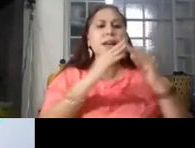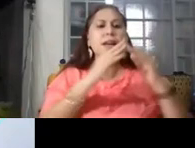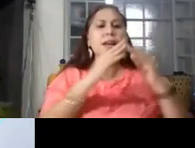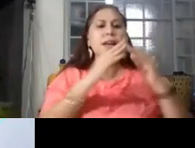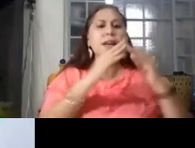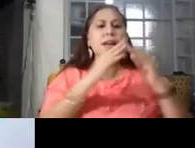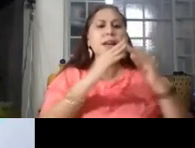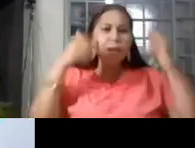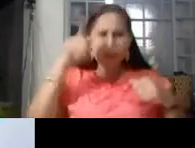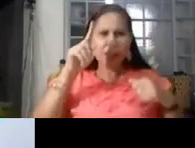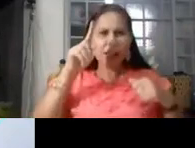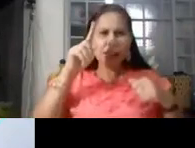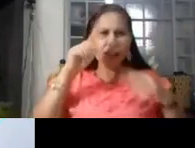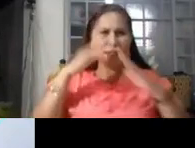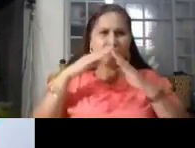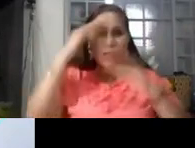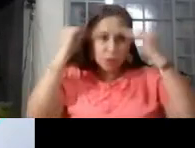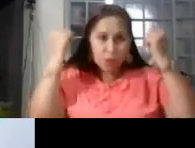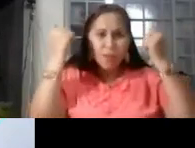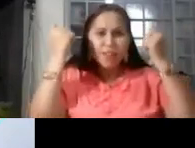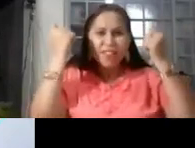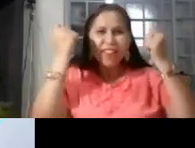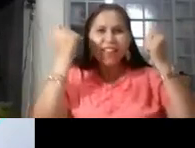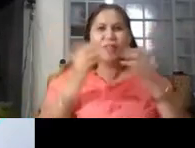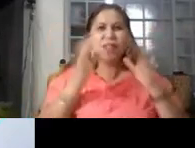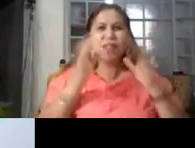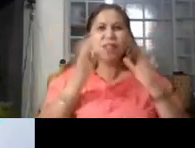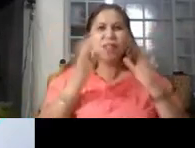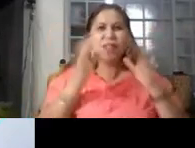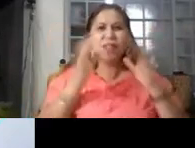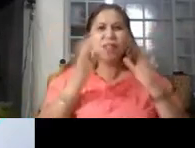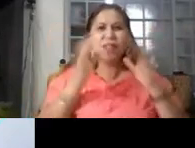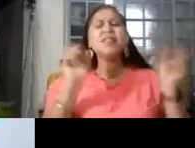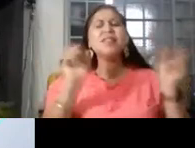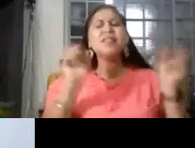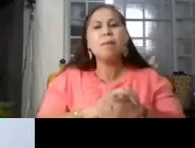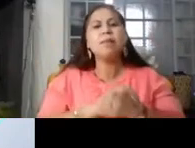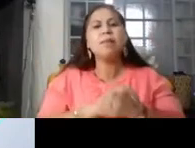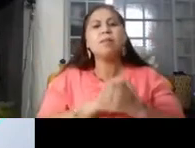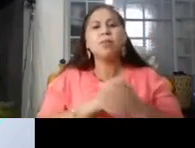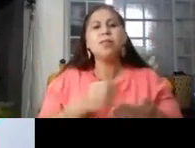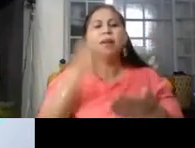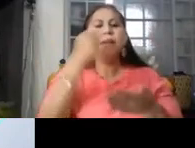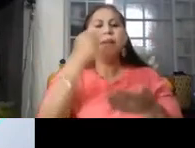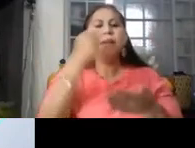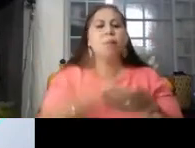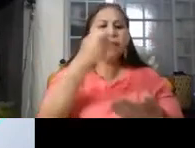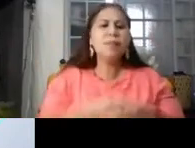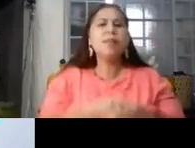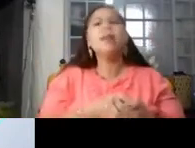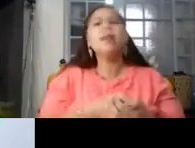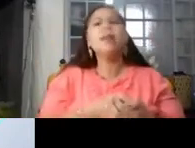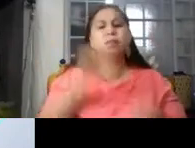de Jó, amanhã vai, casa de Jó, né? Então eles fazem muitas essas repetições para que se